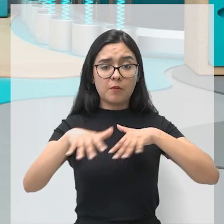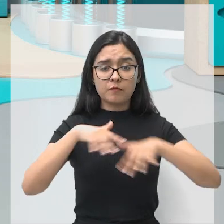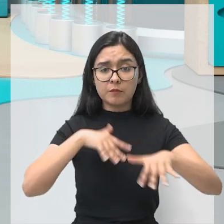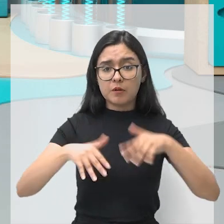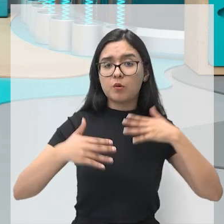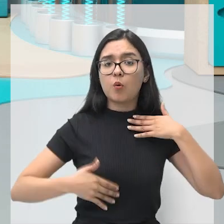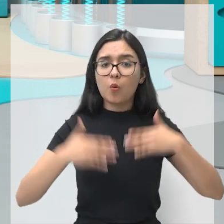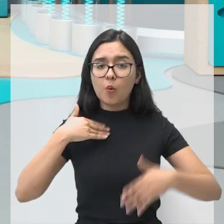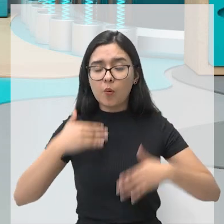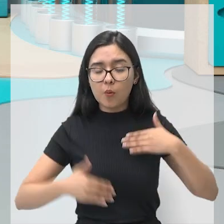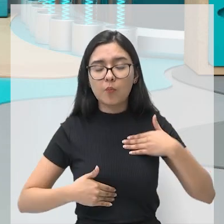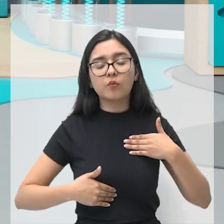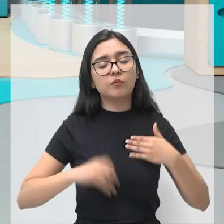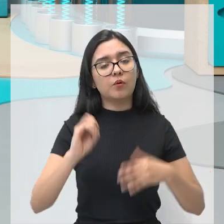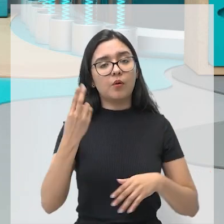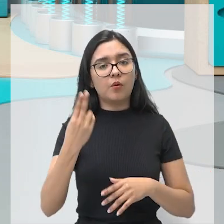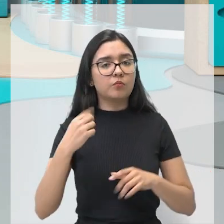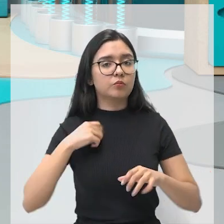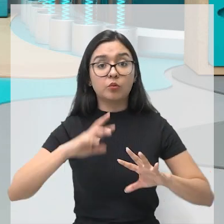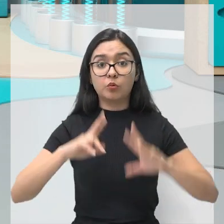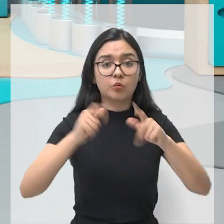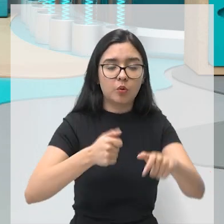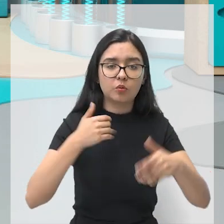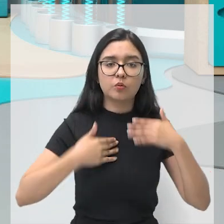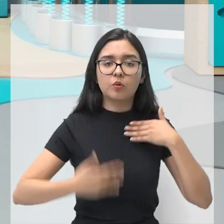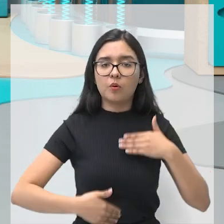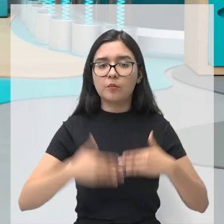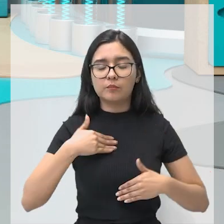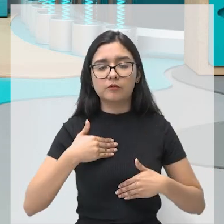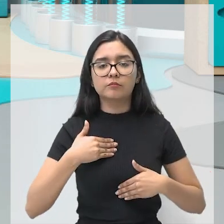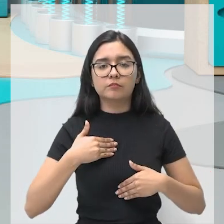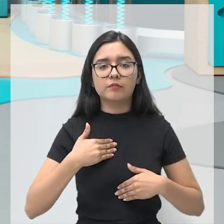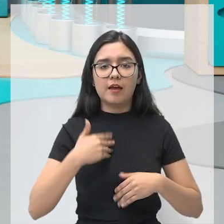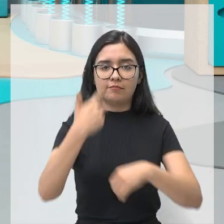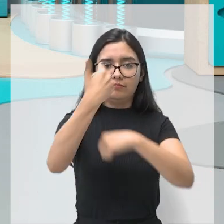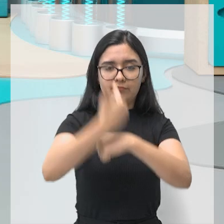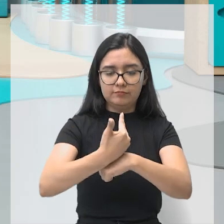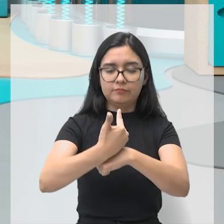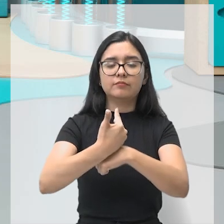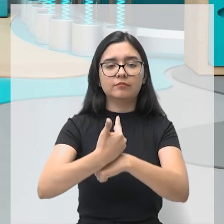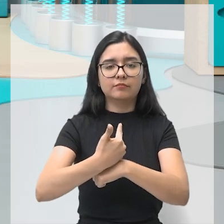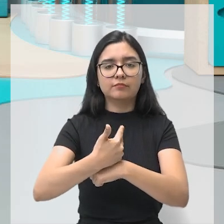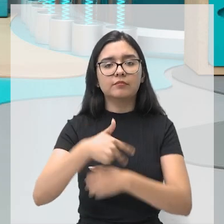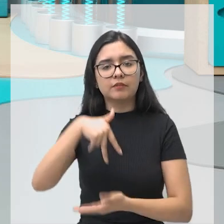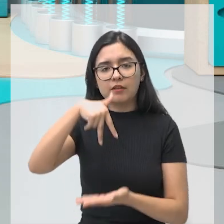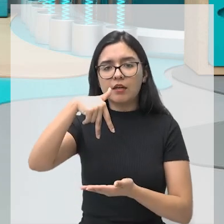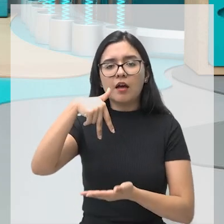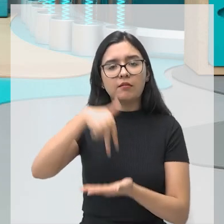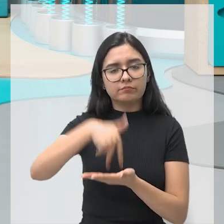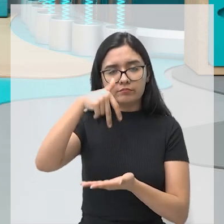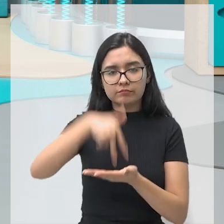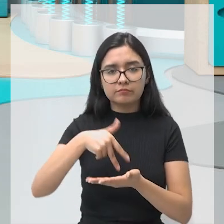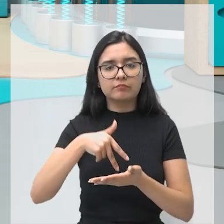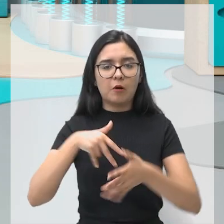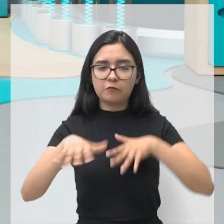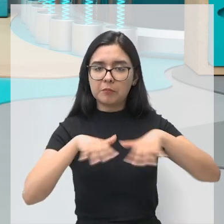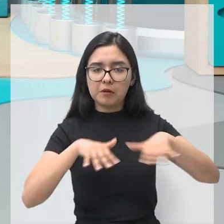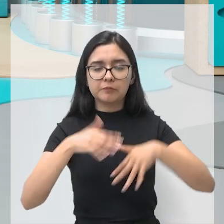de segmentos corporais ou de todo o corpo diante dessa câmera, né, que é basicamente ali o controle do